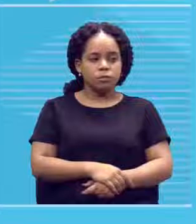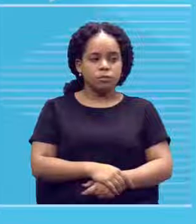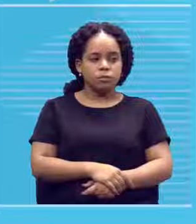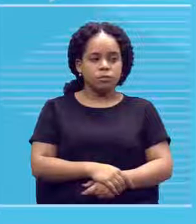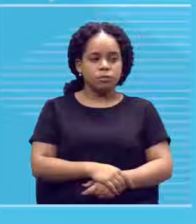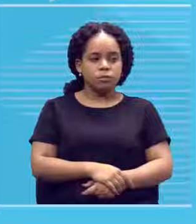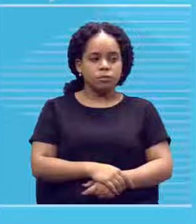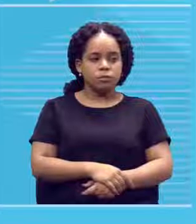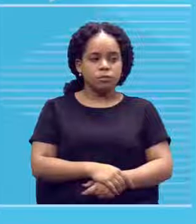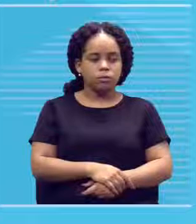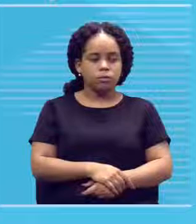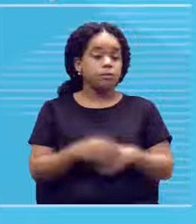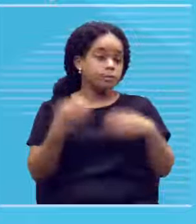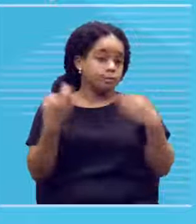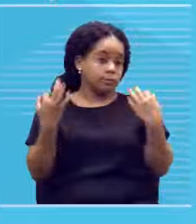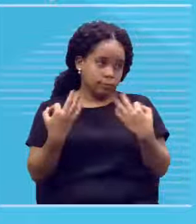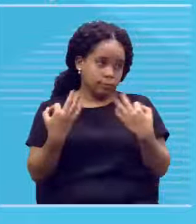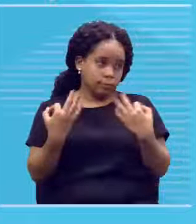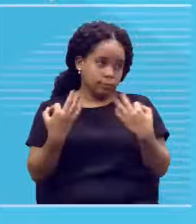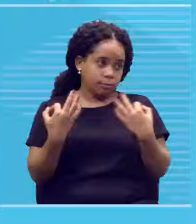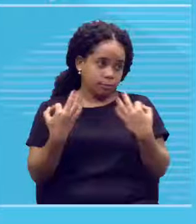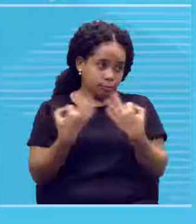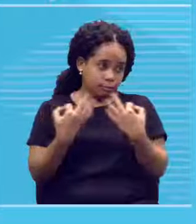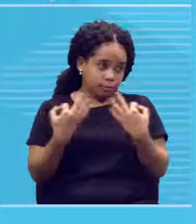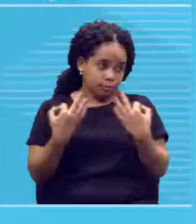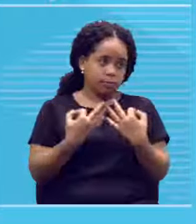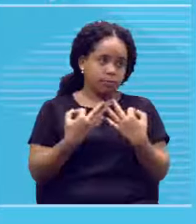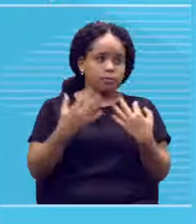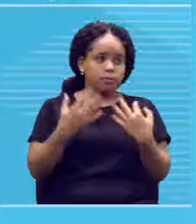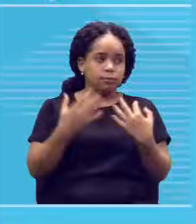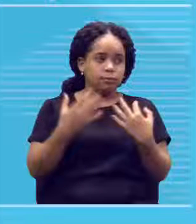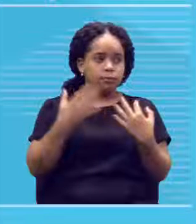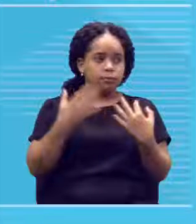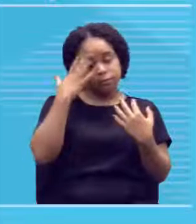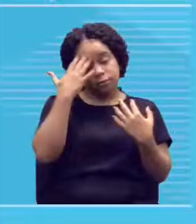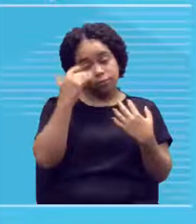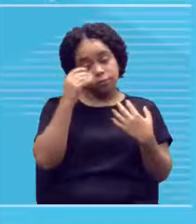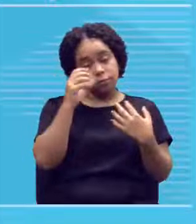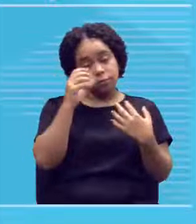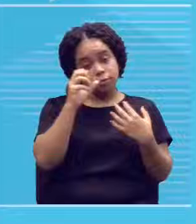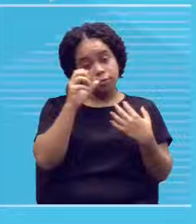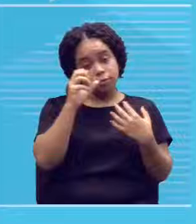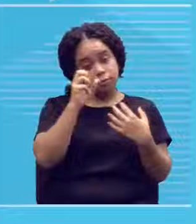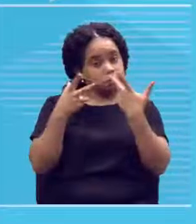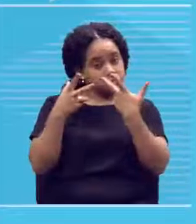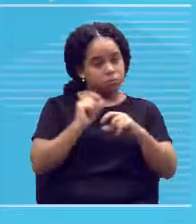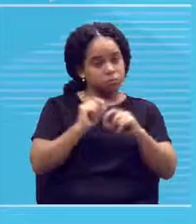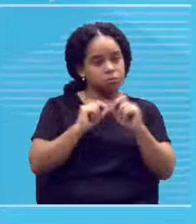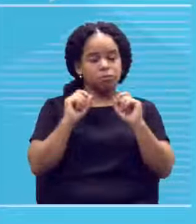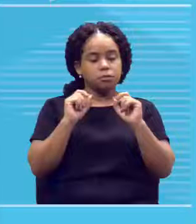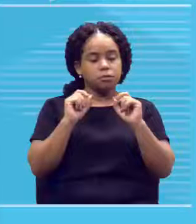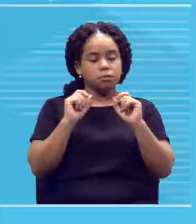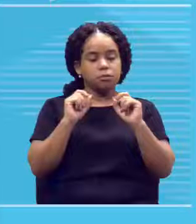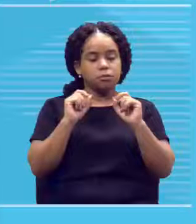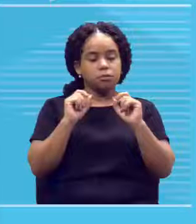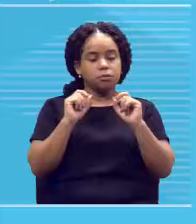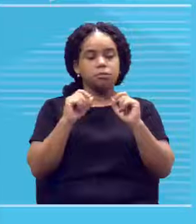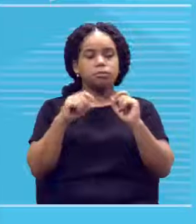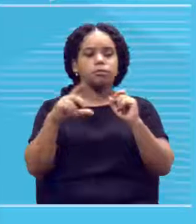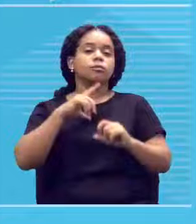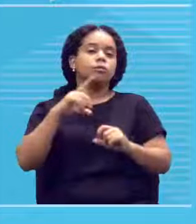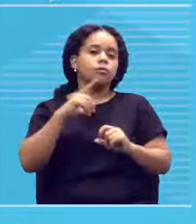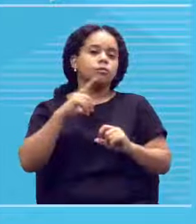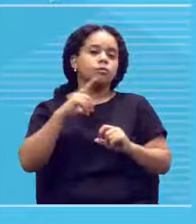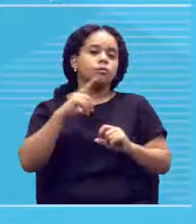perfeito Olha aí eu esboço sei eu não sei se vocês perceberam mas quando